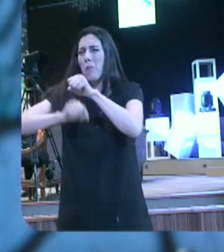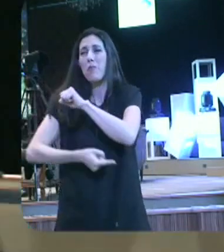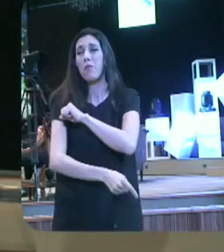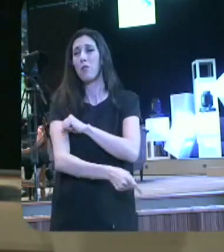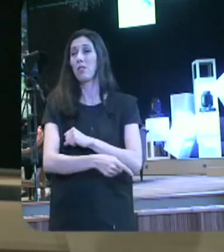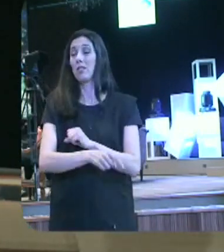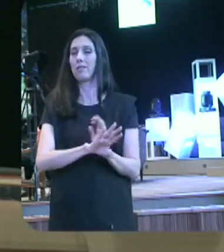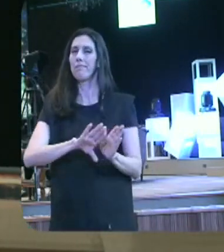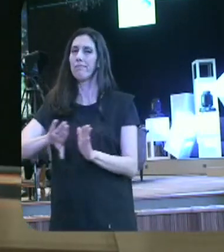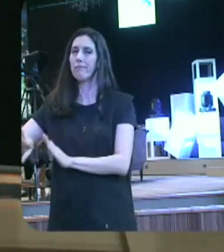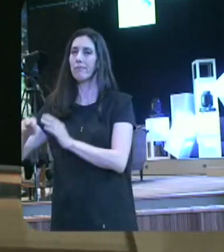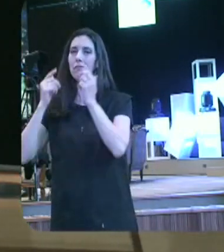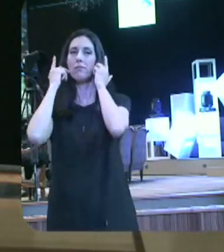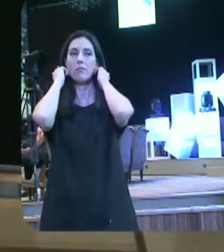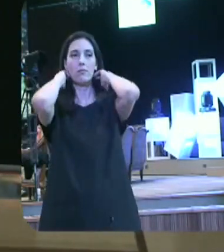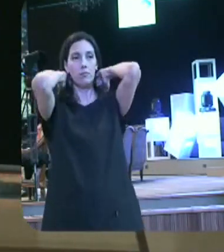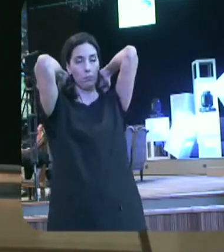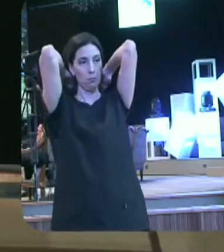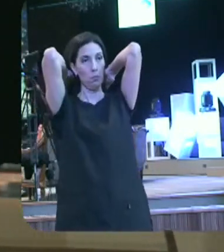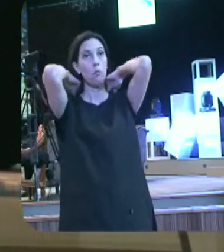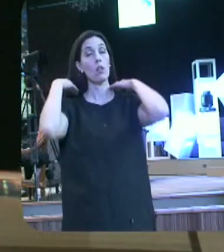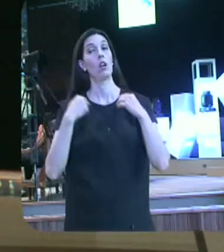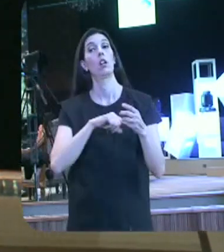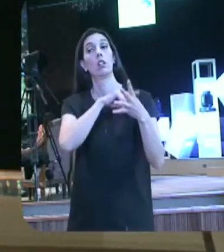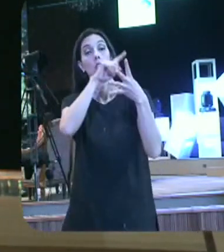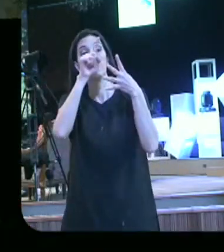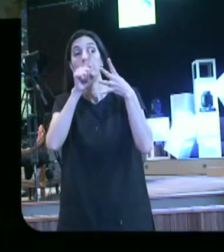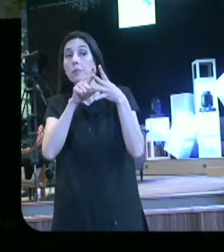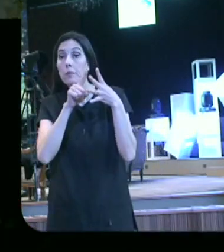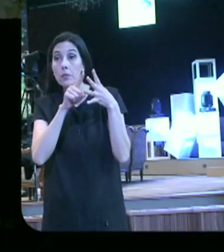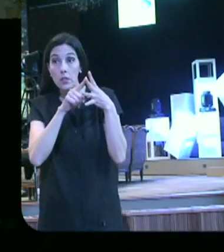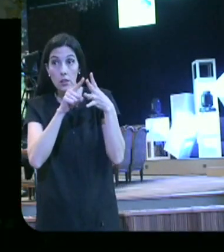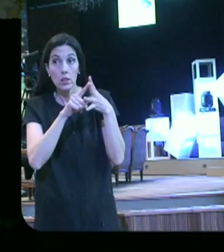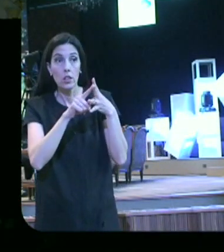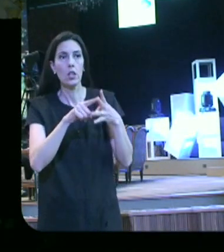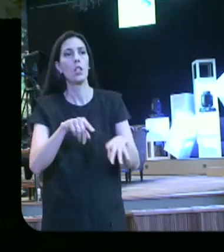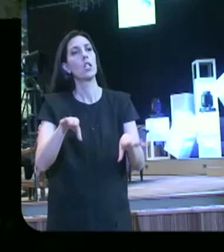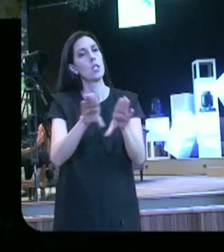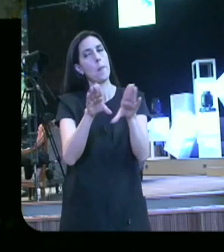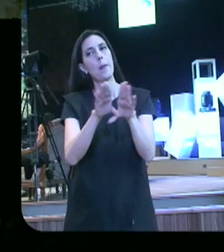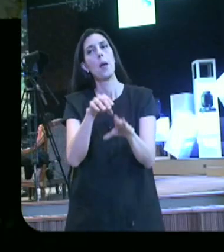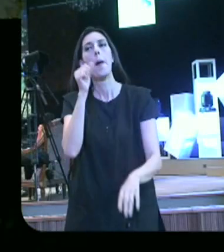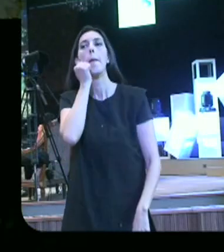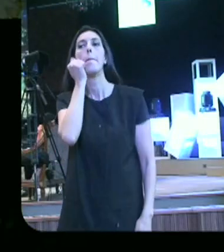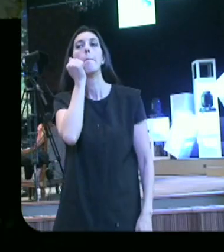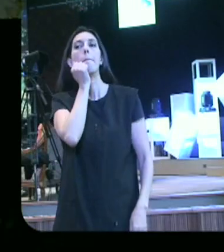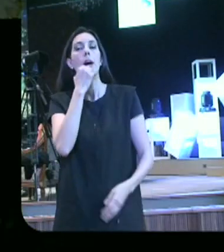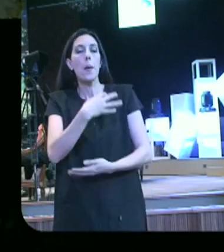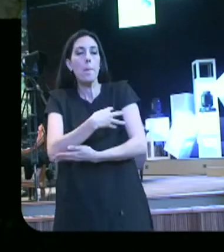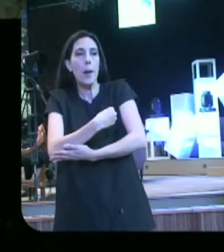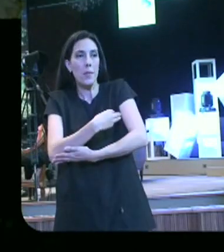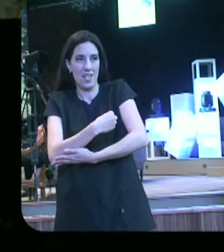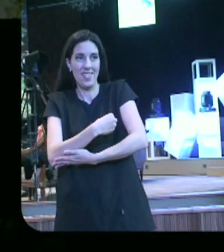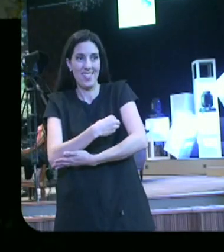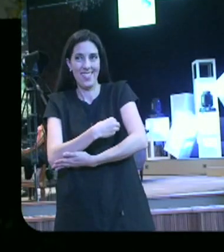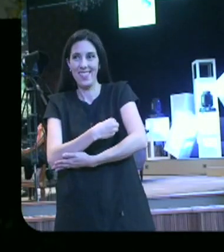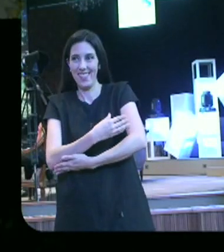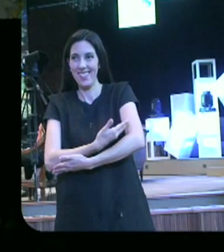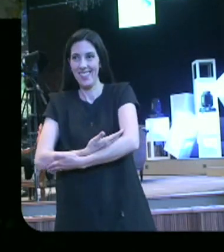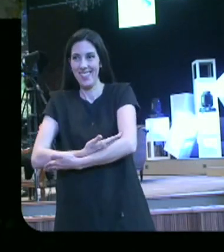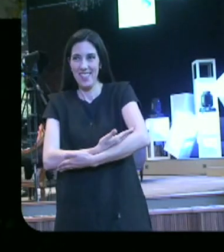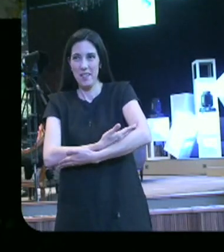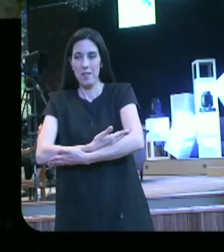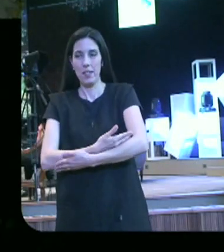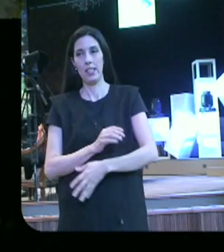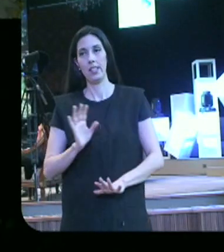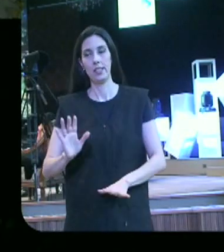gente é da mãe que amamenta. E aí parece que o Senhor diz assim: